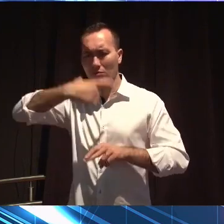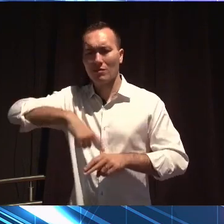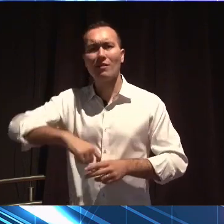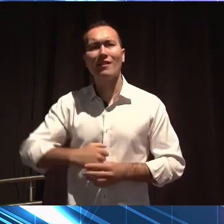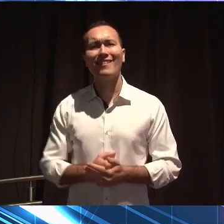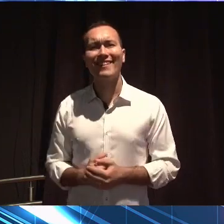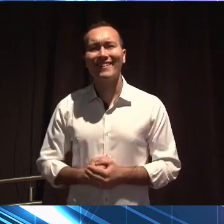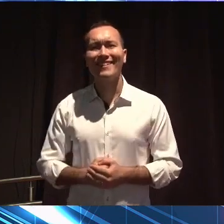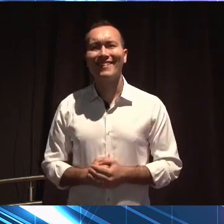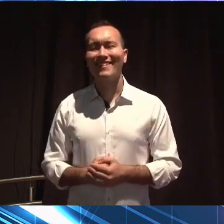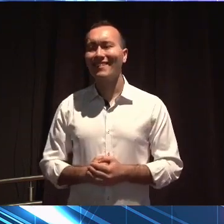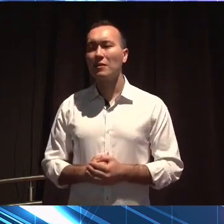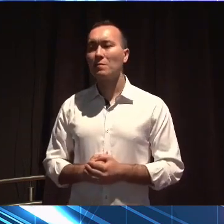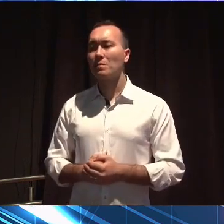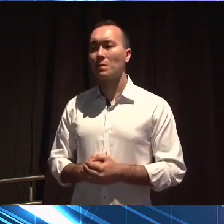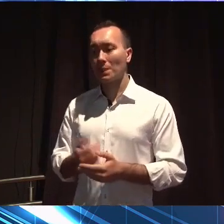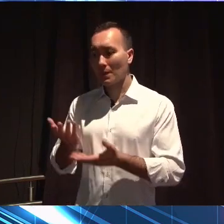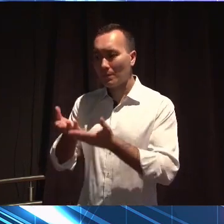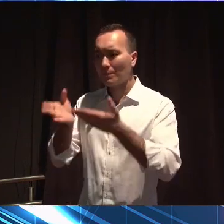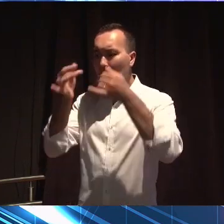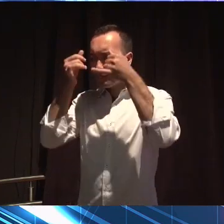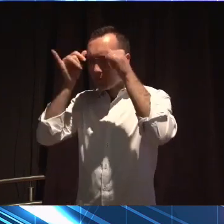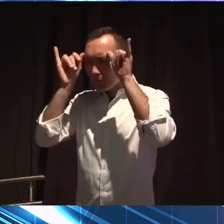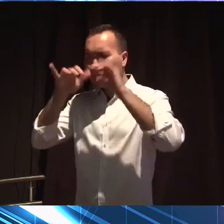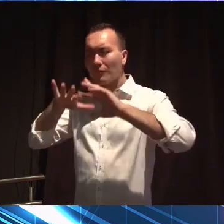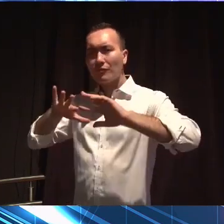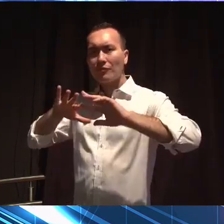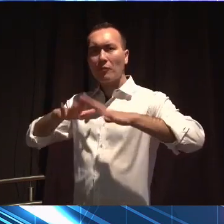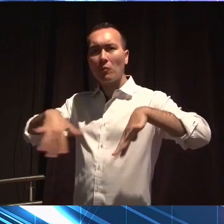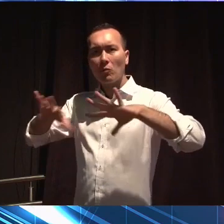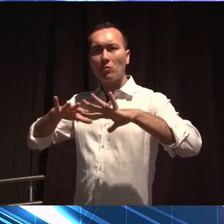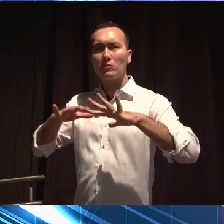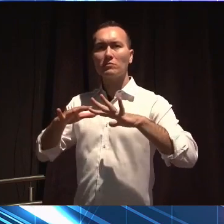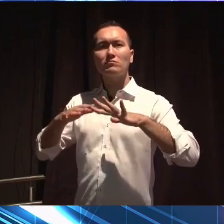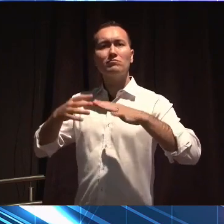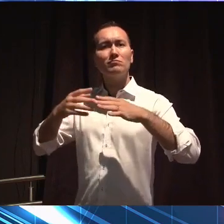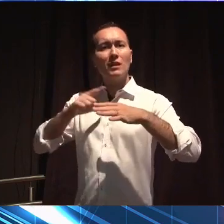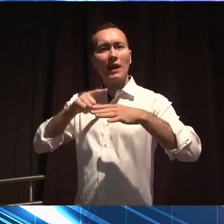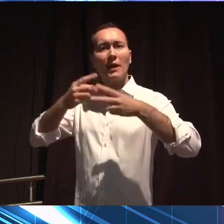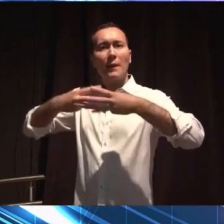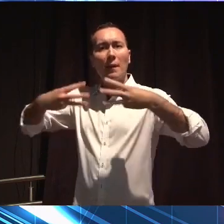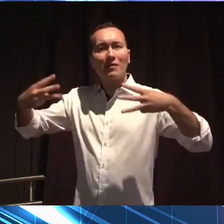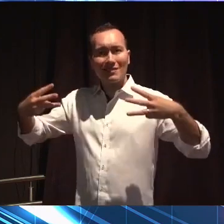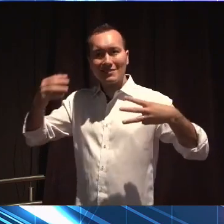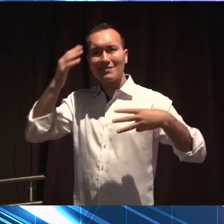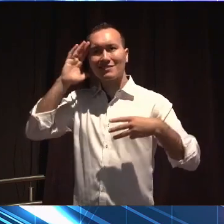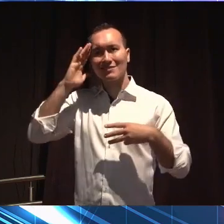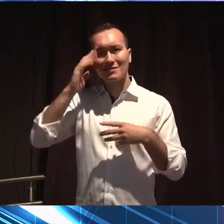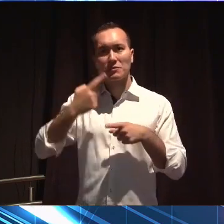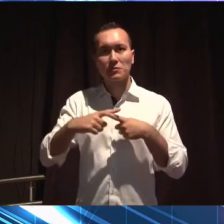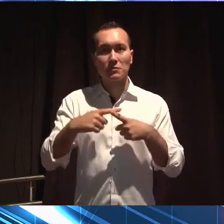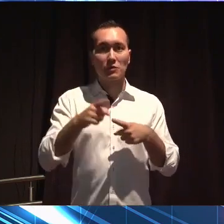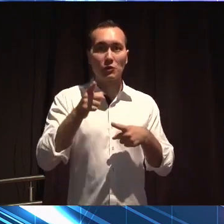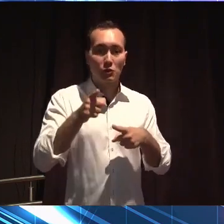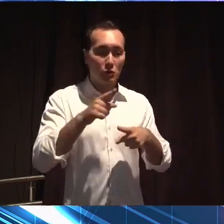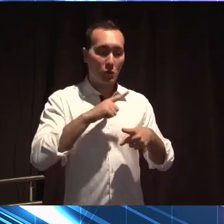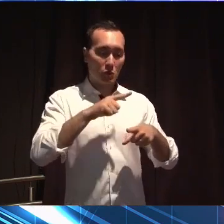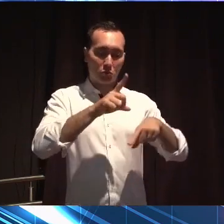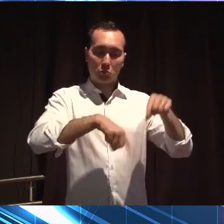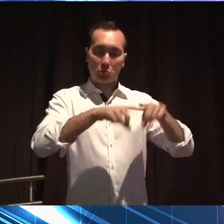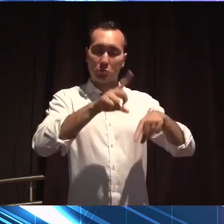a ideia de você começar a ter esses produtos conectados, eventualmente abre espaço para que você comece a pensar